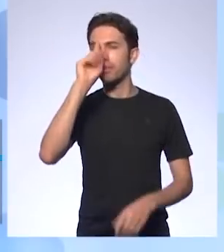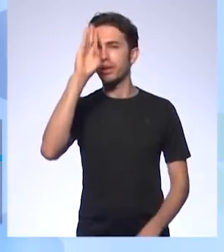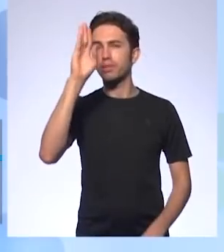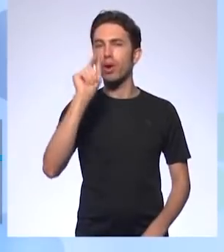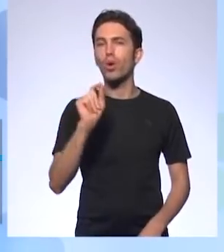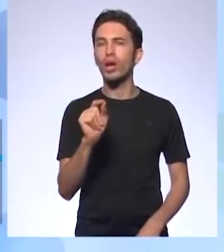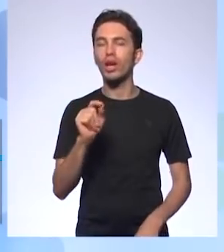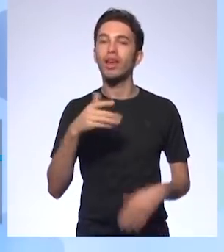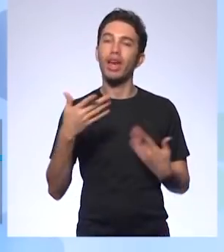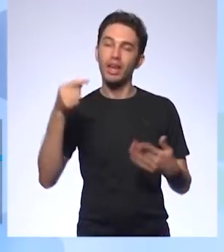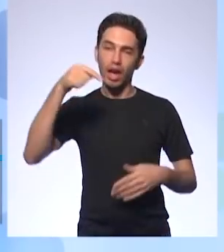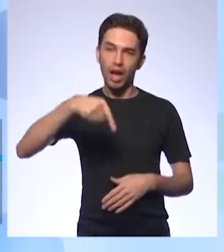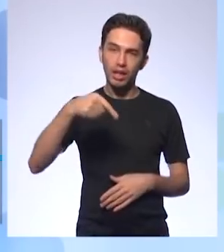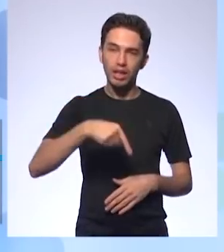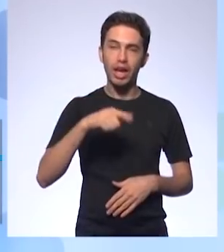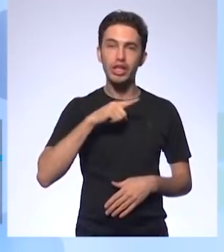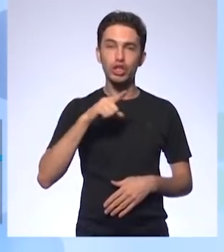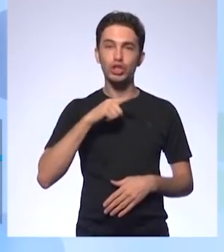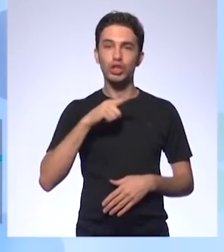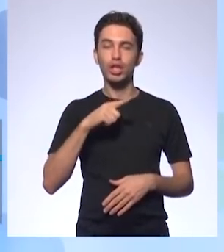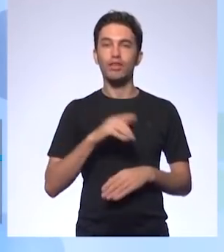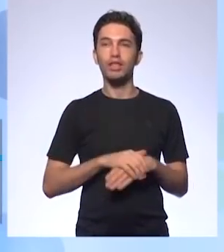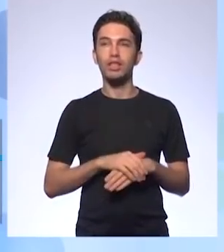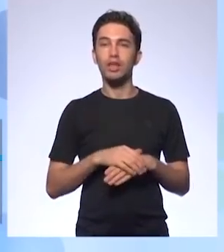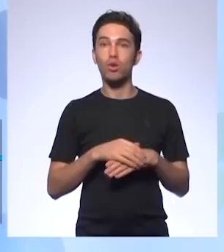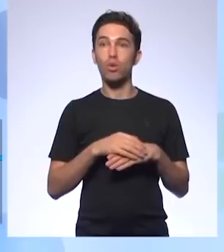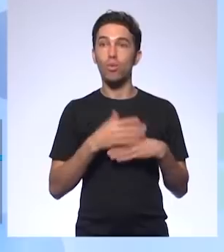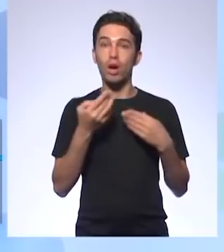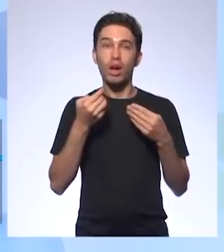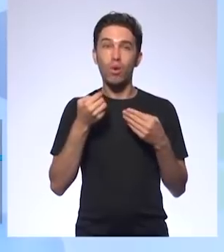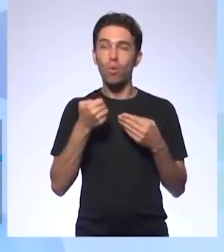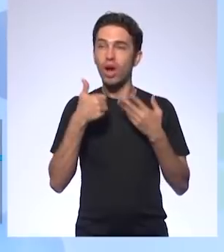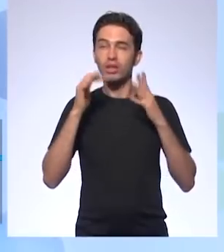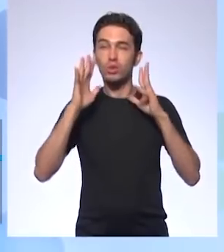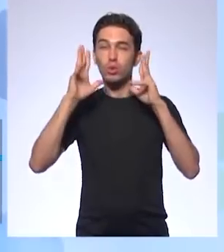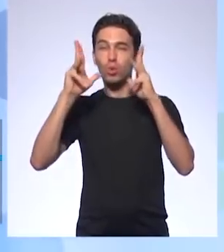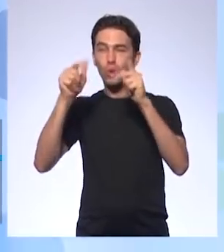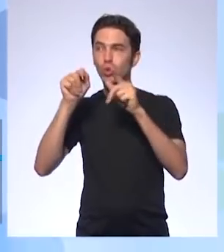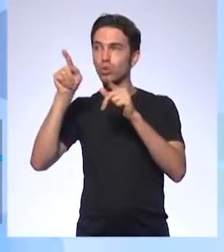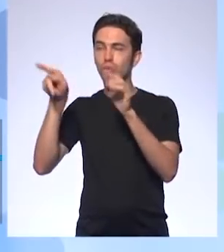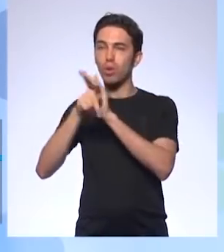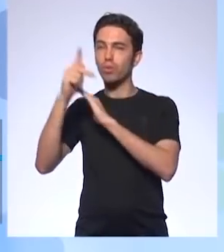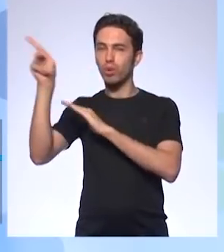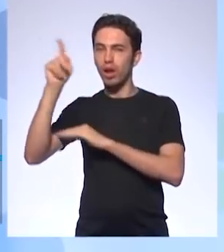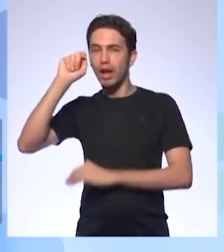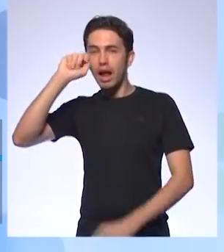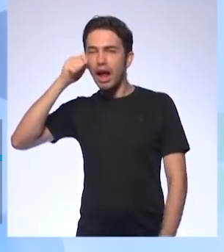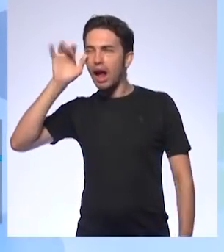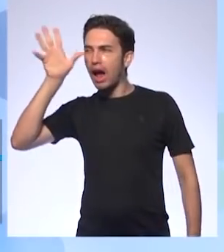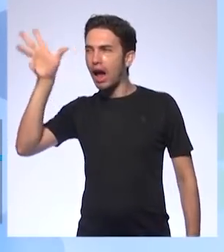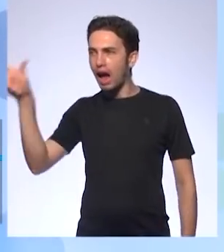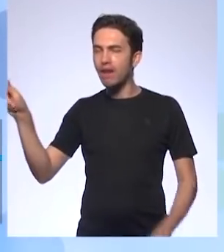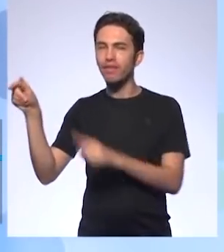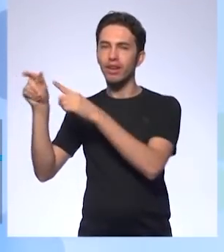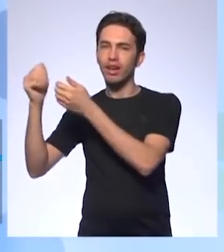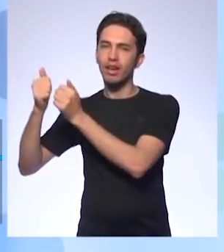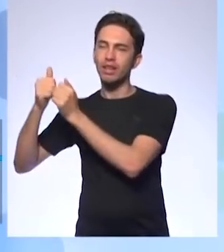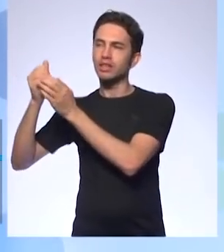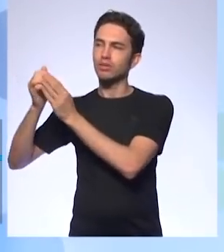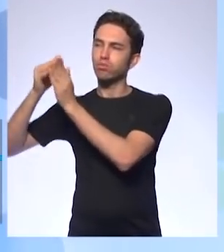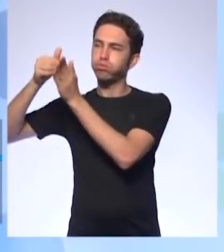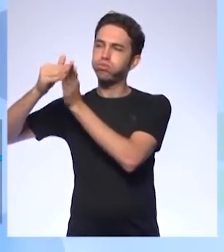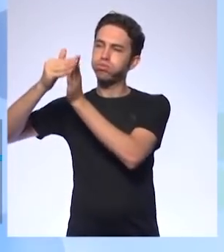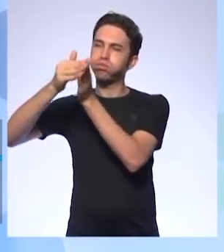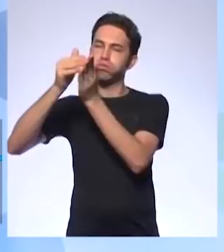que aqui no Brasil nós tivemos uma grande maioria de africanos que chegaram, chegou muito africano aqui no Brasil,